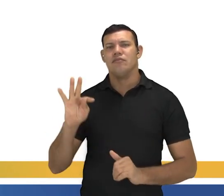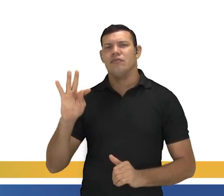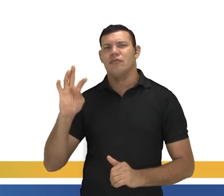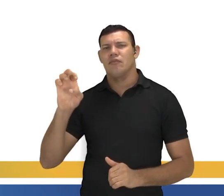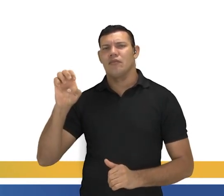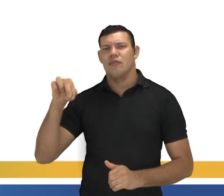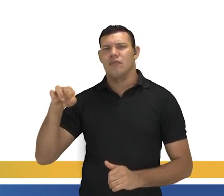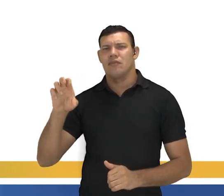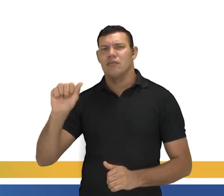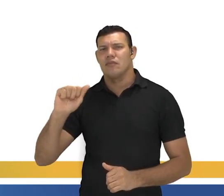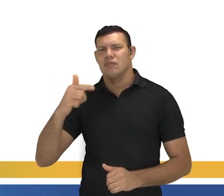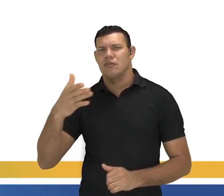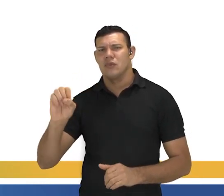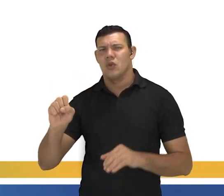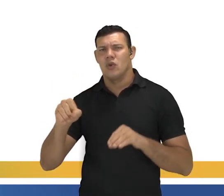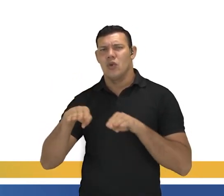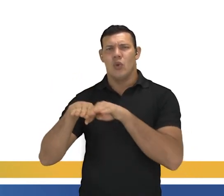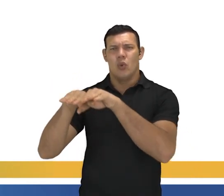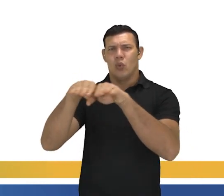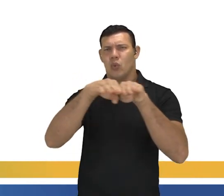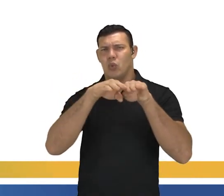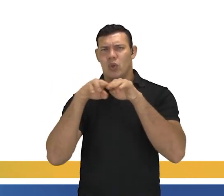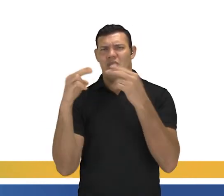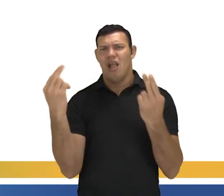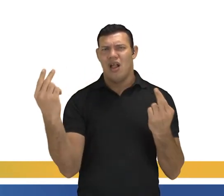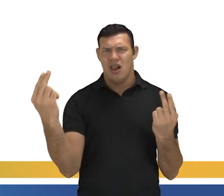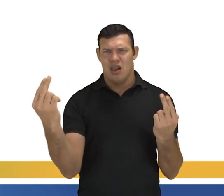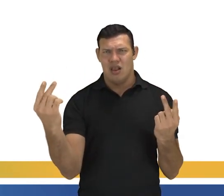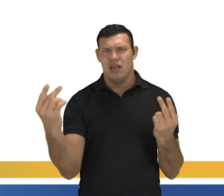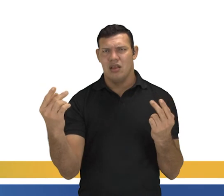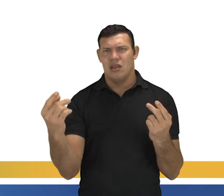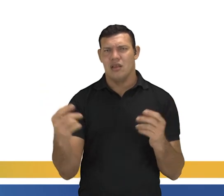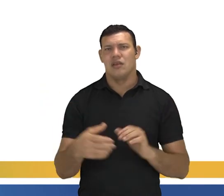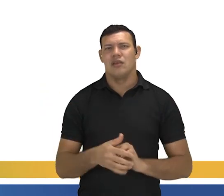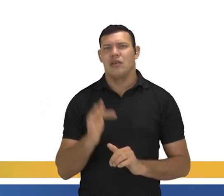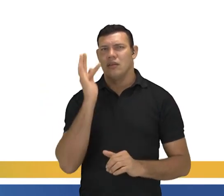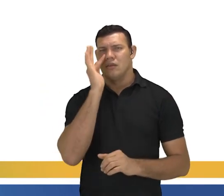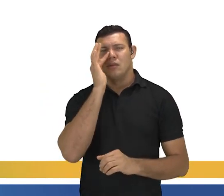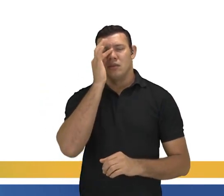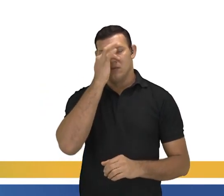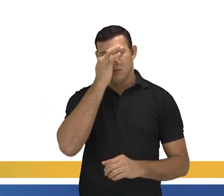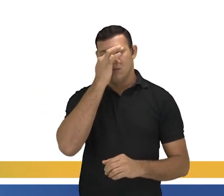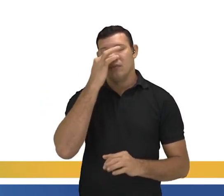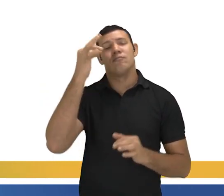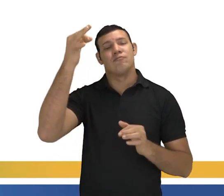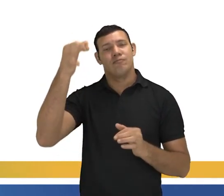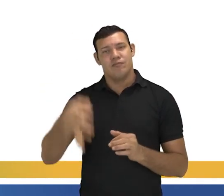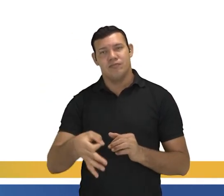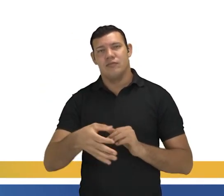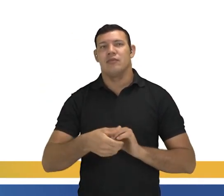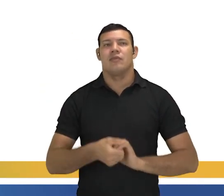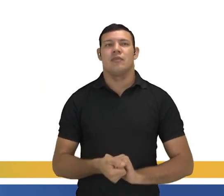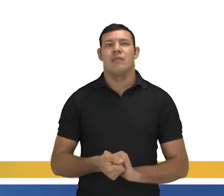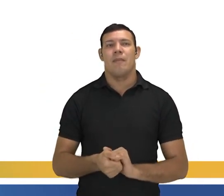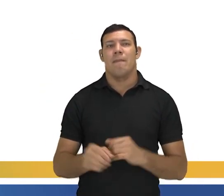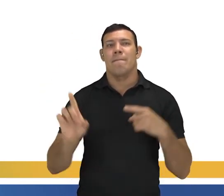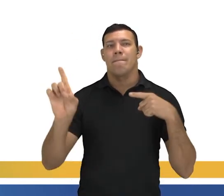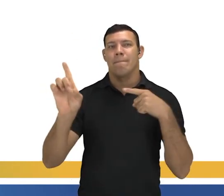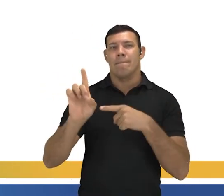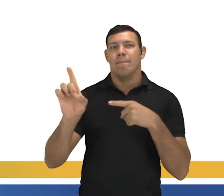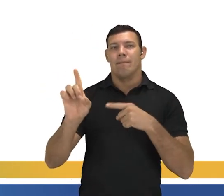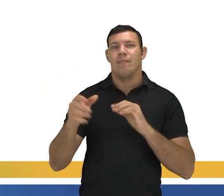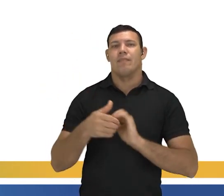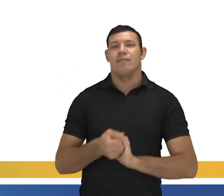é necessariamente igual em todos os resistores componentes. Correto, nós vimos isso na definição também.